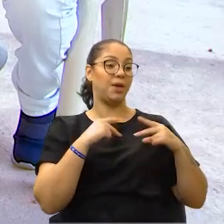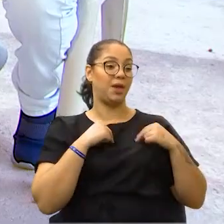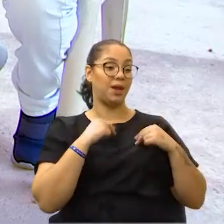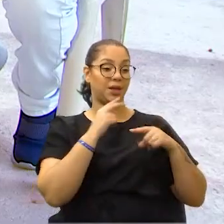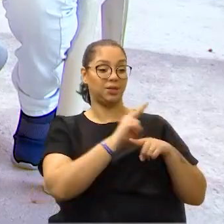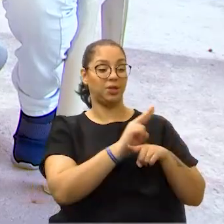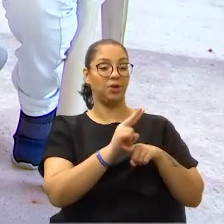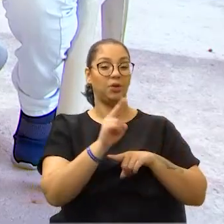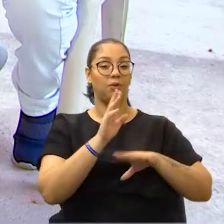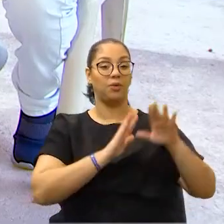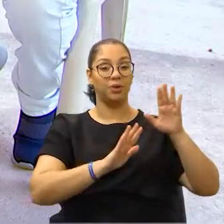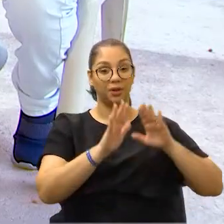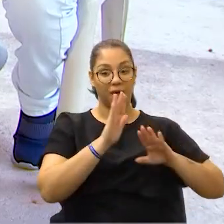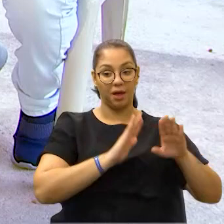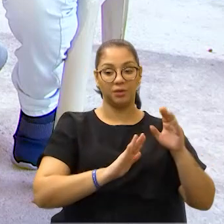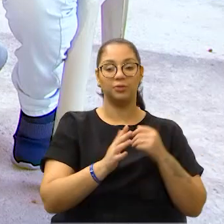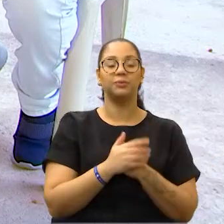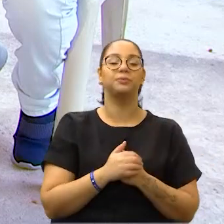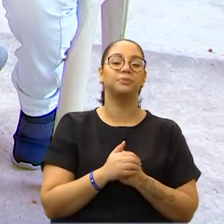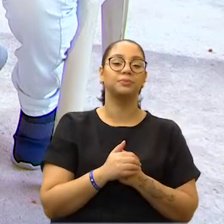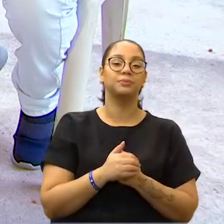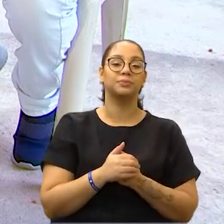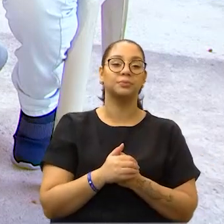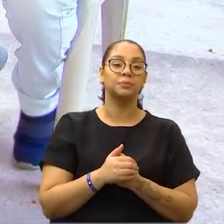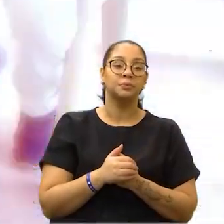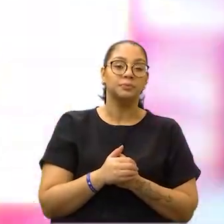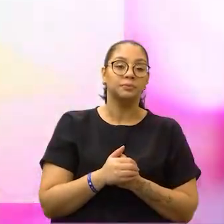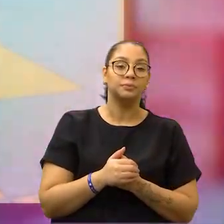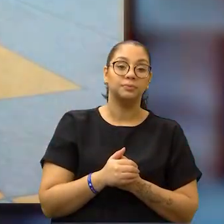desse cuidado, né? É isso. De tudo isso.